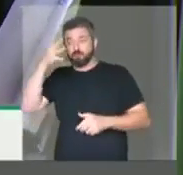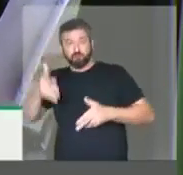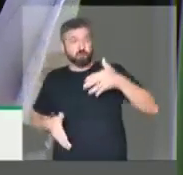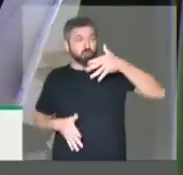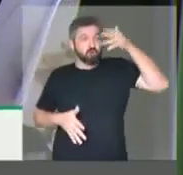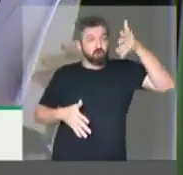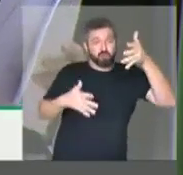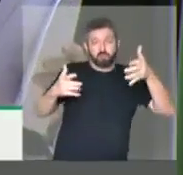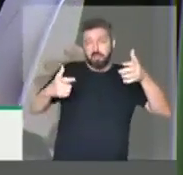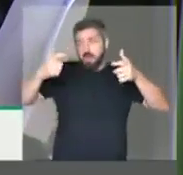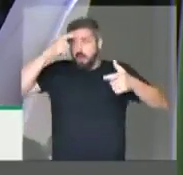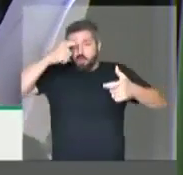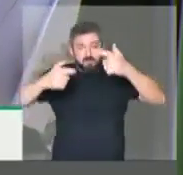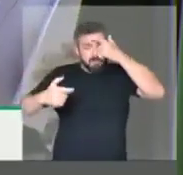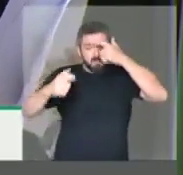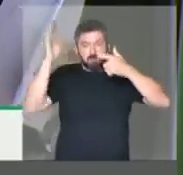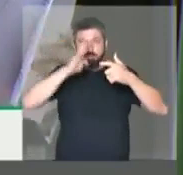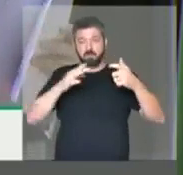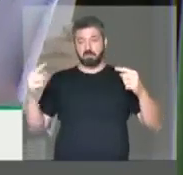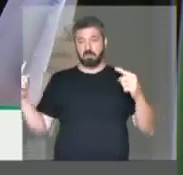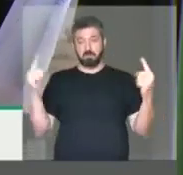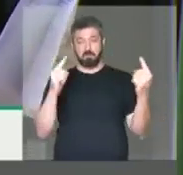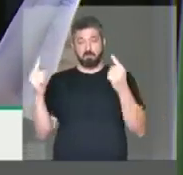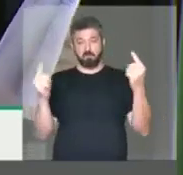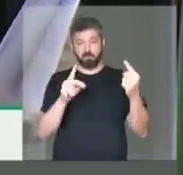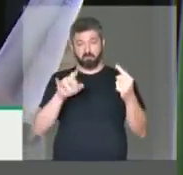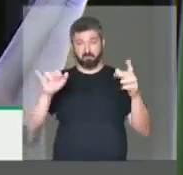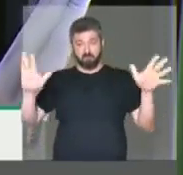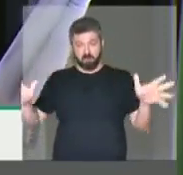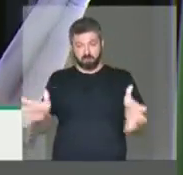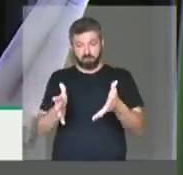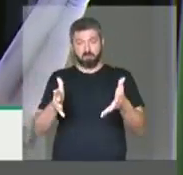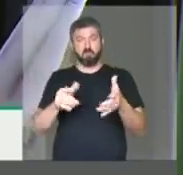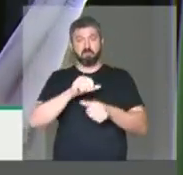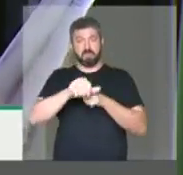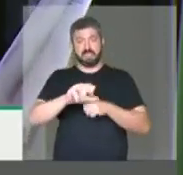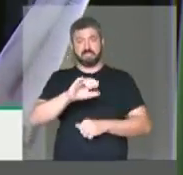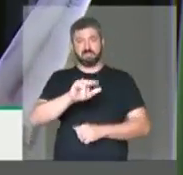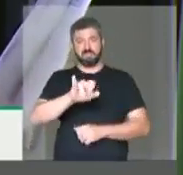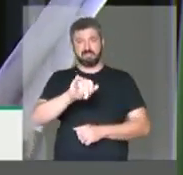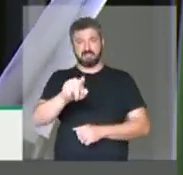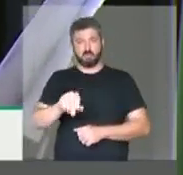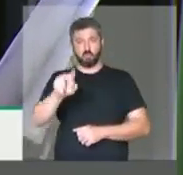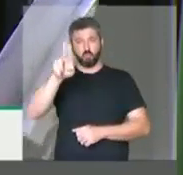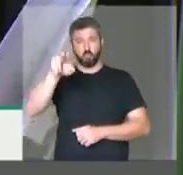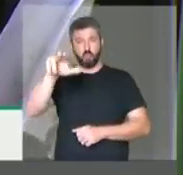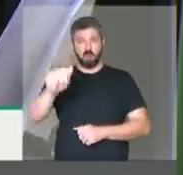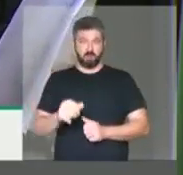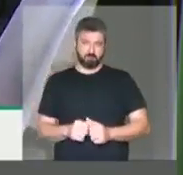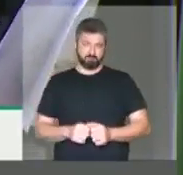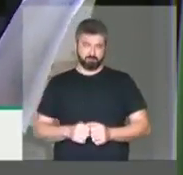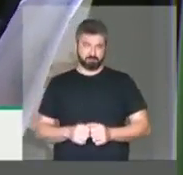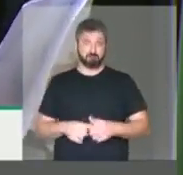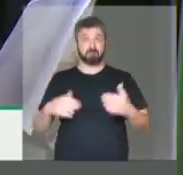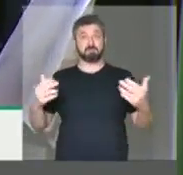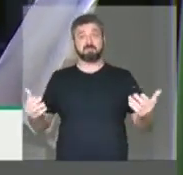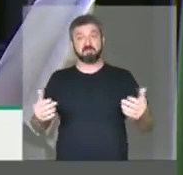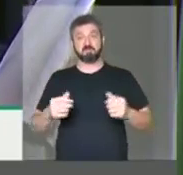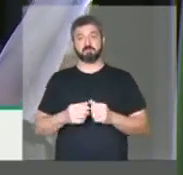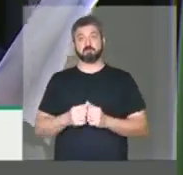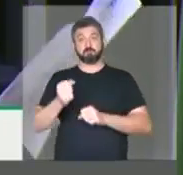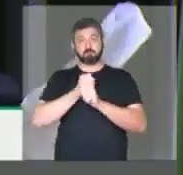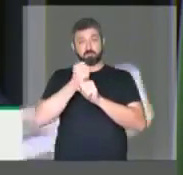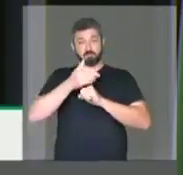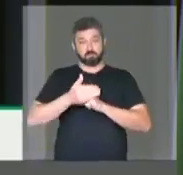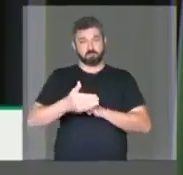que dominam a consciência do país vão civilizar suas mensagens. Enfim, tudo leva a crer que os